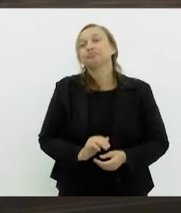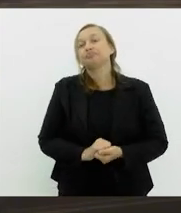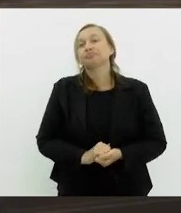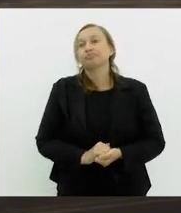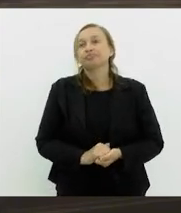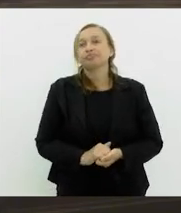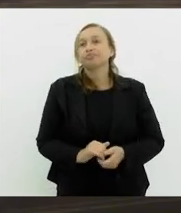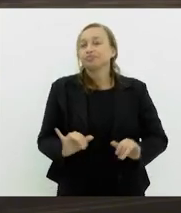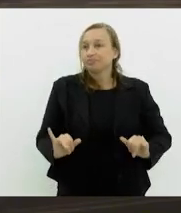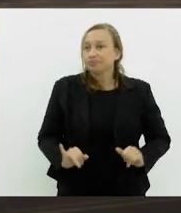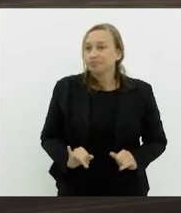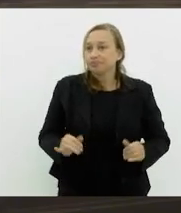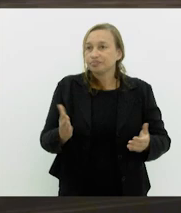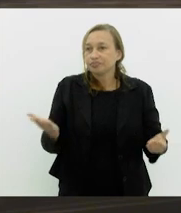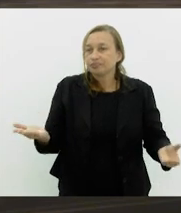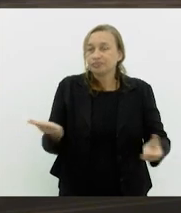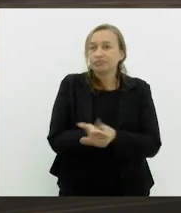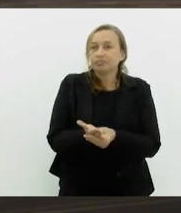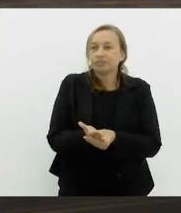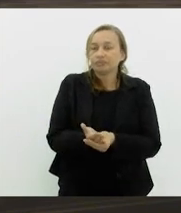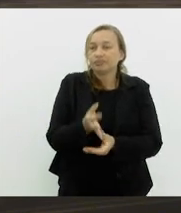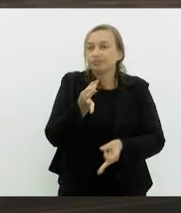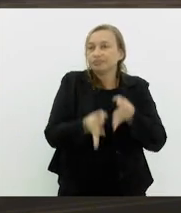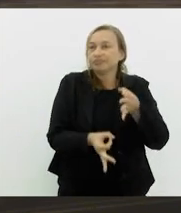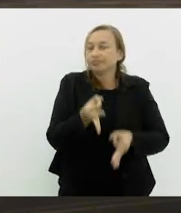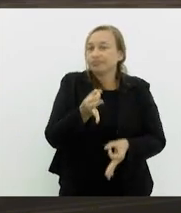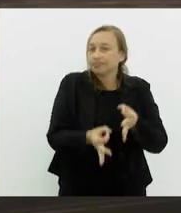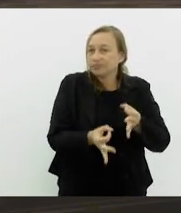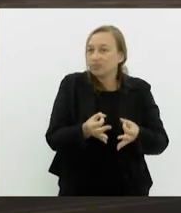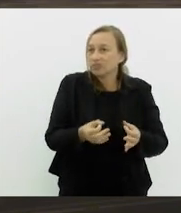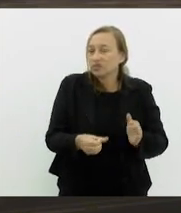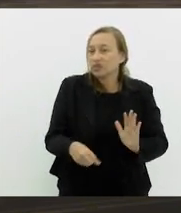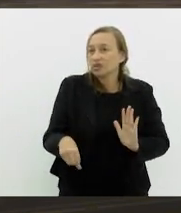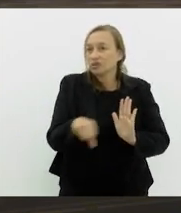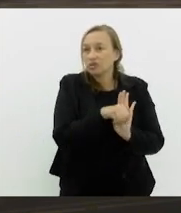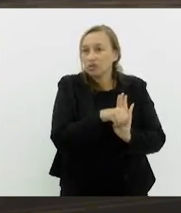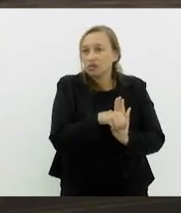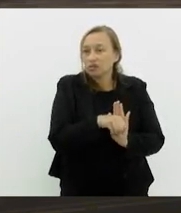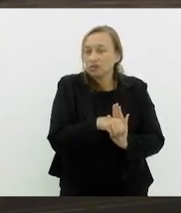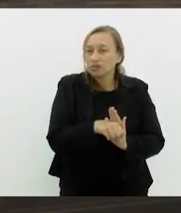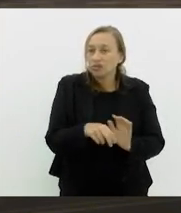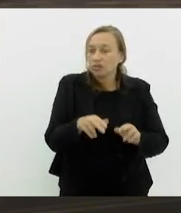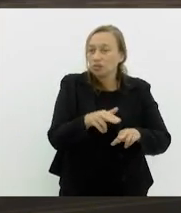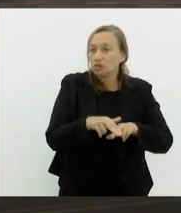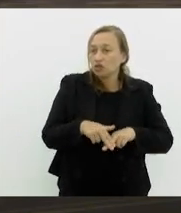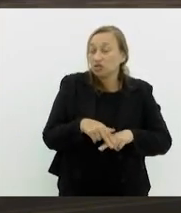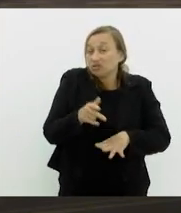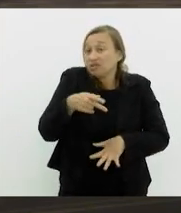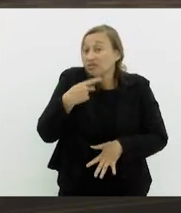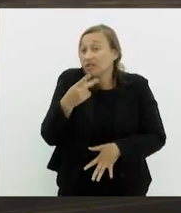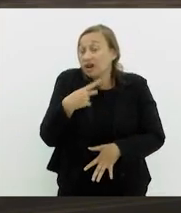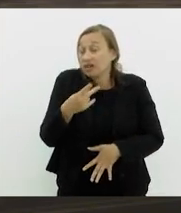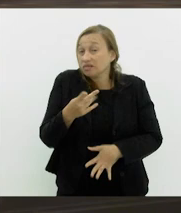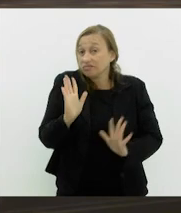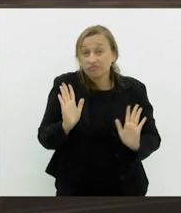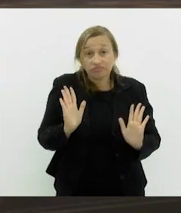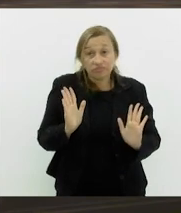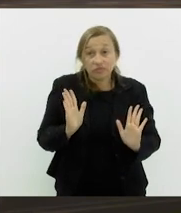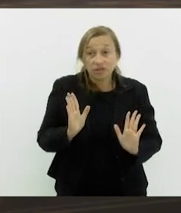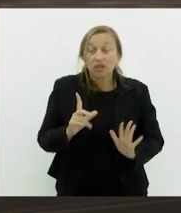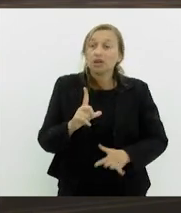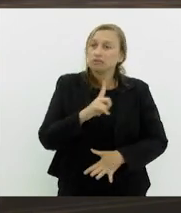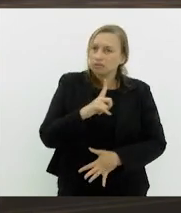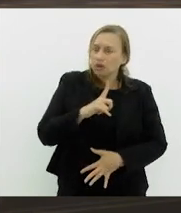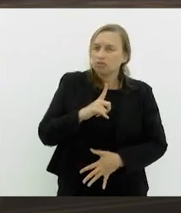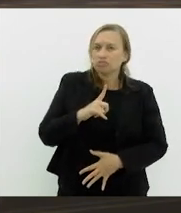sofre uma ação judicial de dano moral, criminal, por conta de estar exercendo o seu próprio labor, exercendo o seu mandato, e nós temos